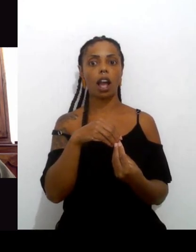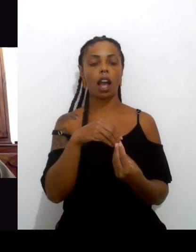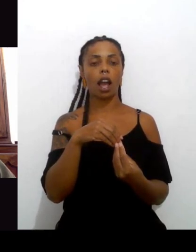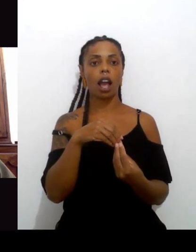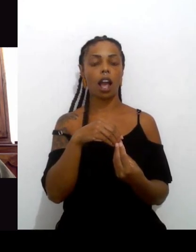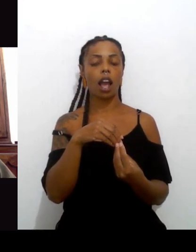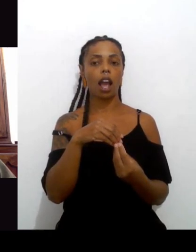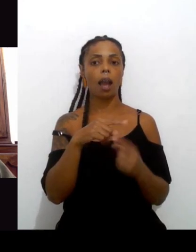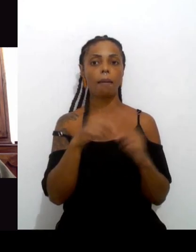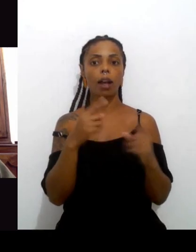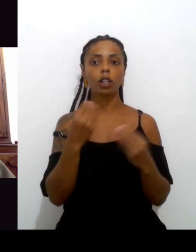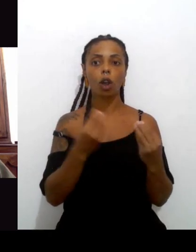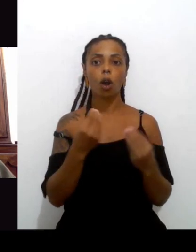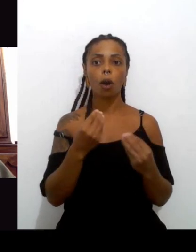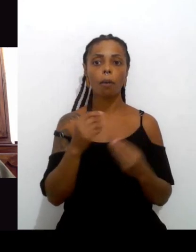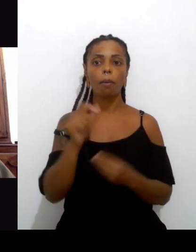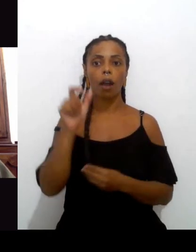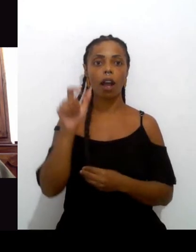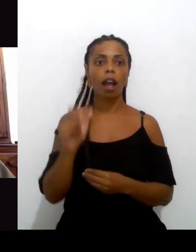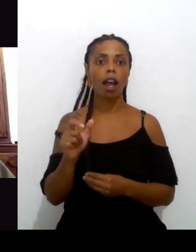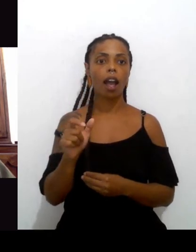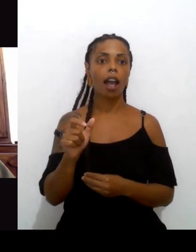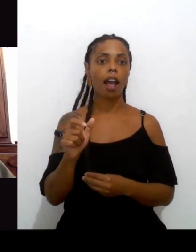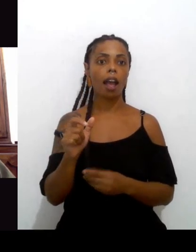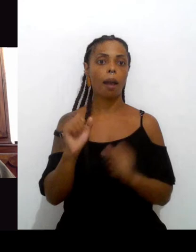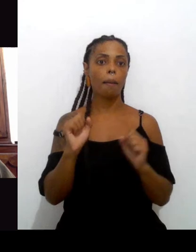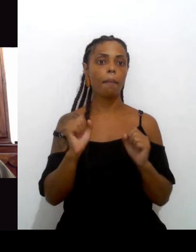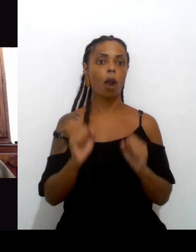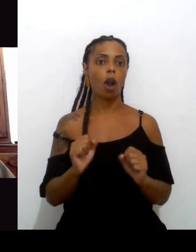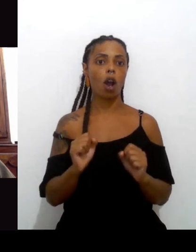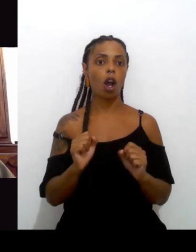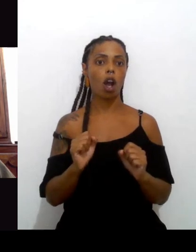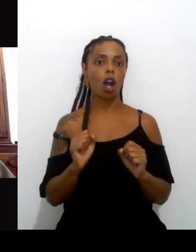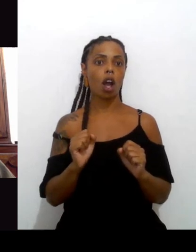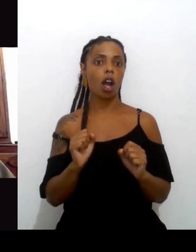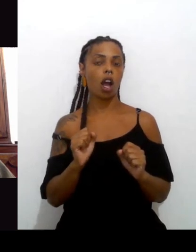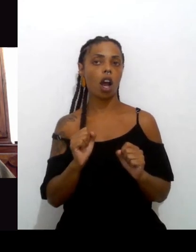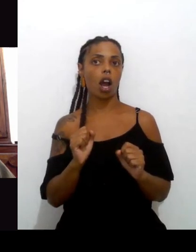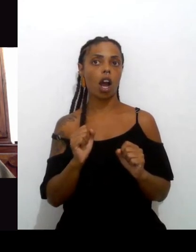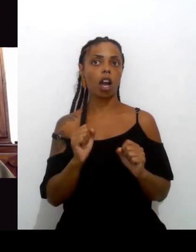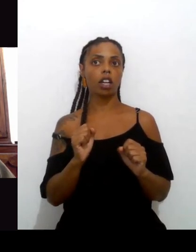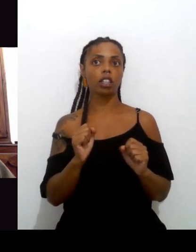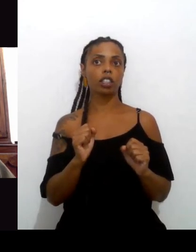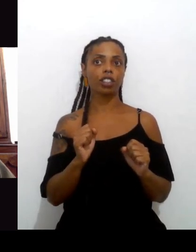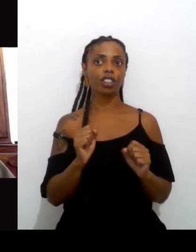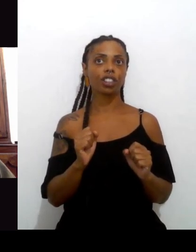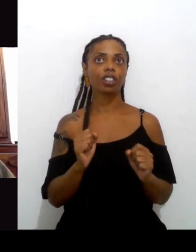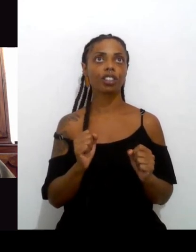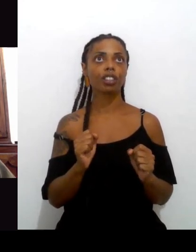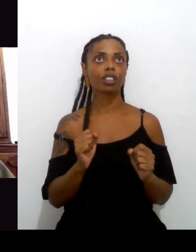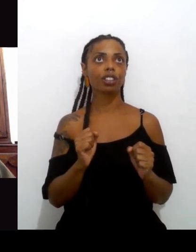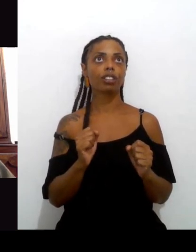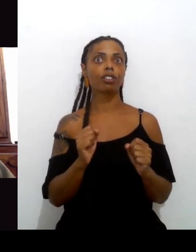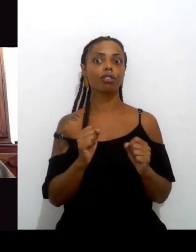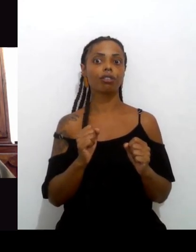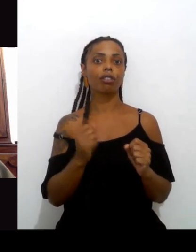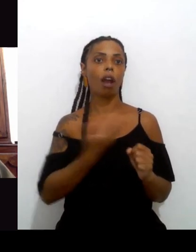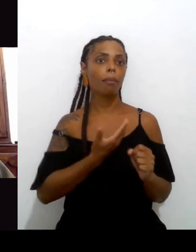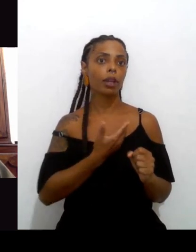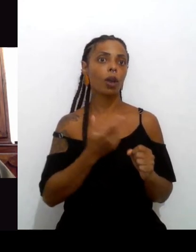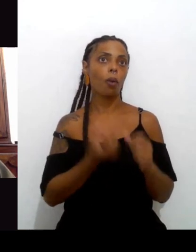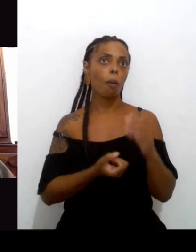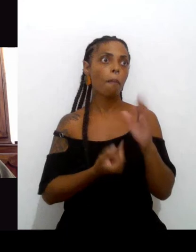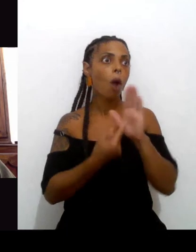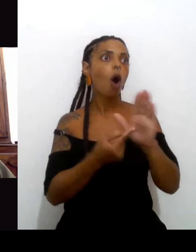né dos seus amantes dos seus amigos também né aparecem muitas vezes né tanto em seus